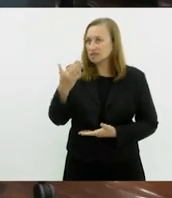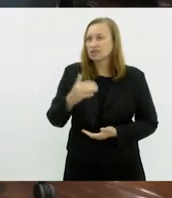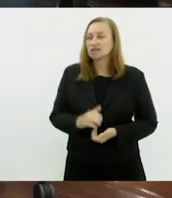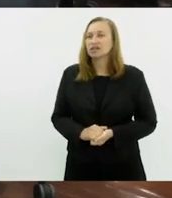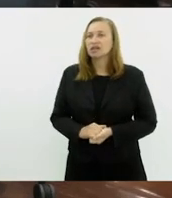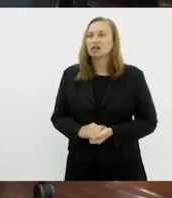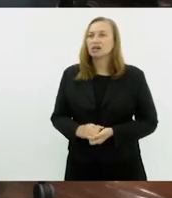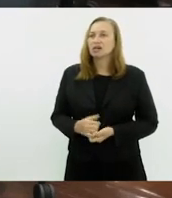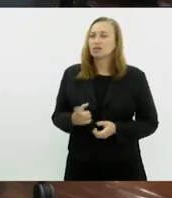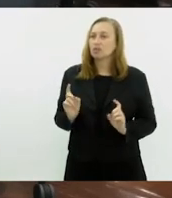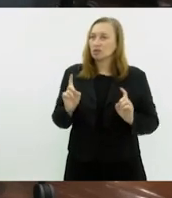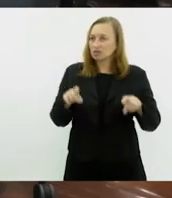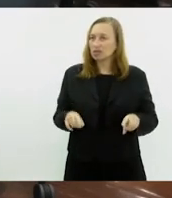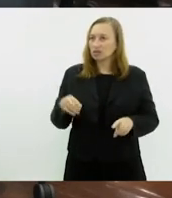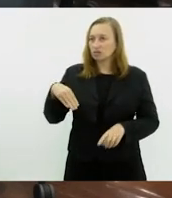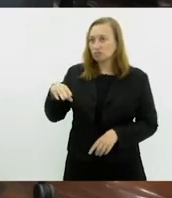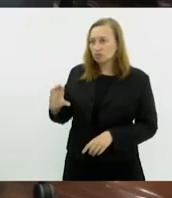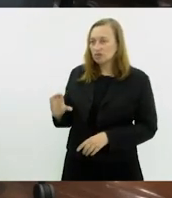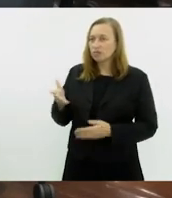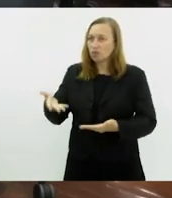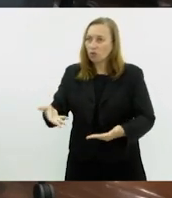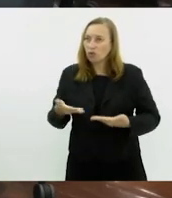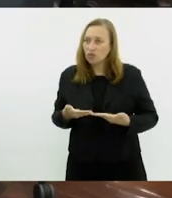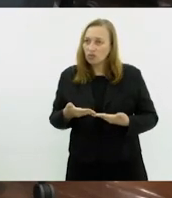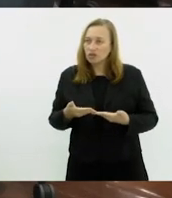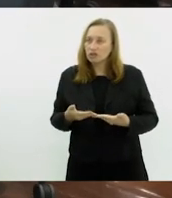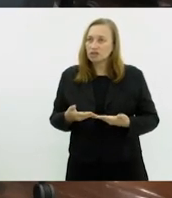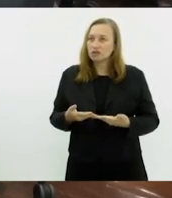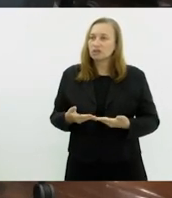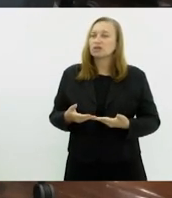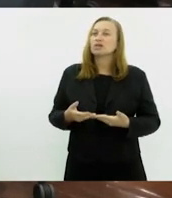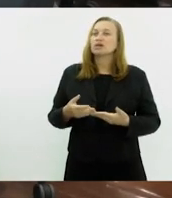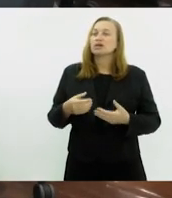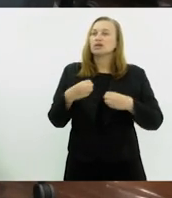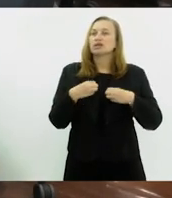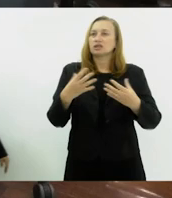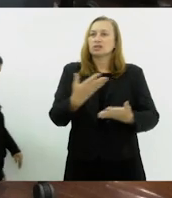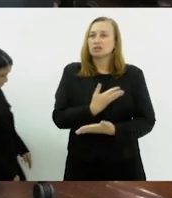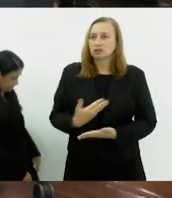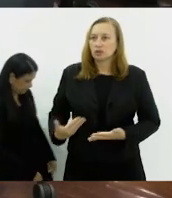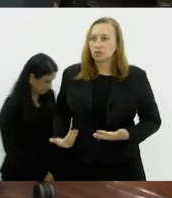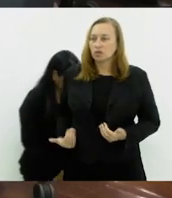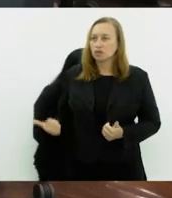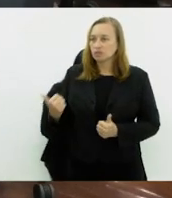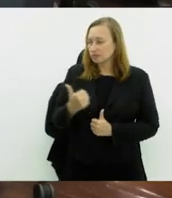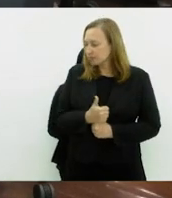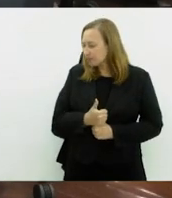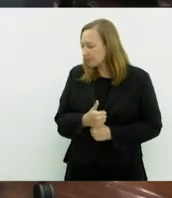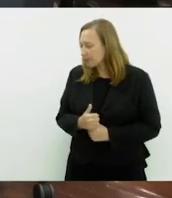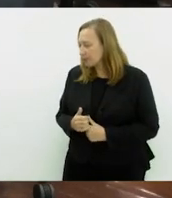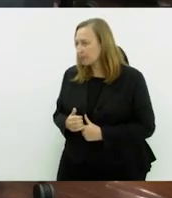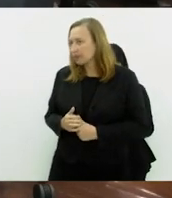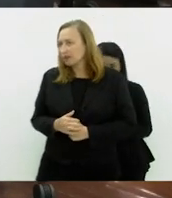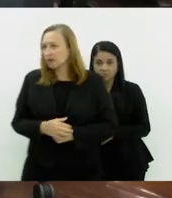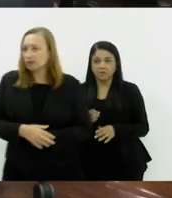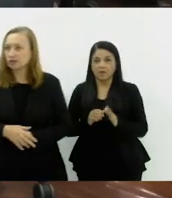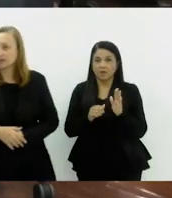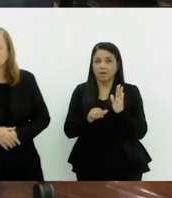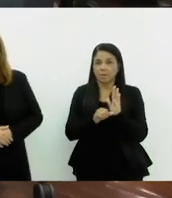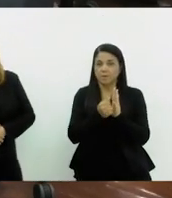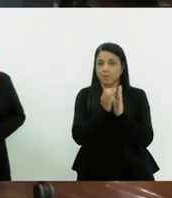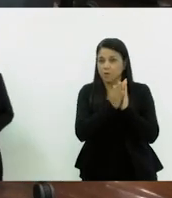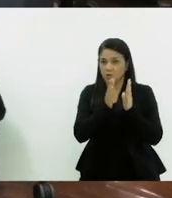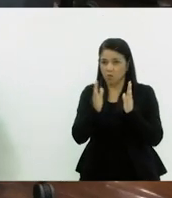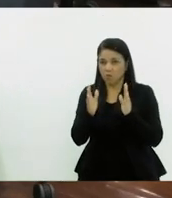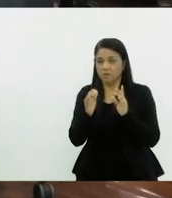do mink acho que não só né pelo convite a renfa para participar dessa audiência pública mas também por ser aí aliado de primeira ordem do movimento